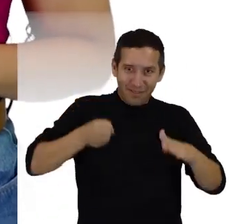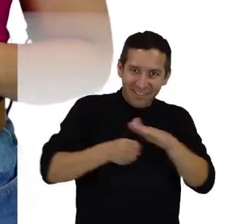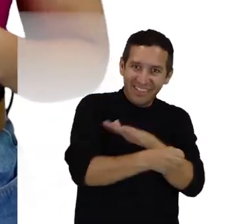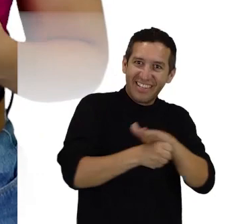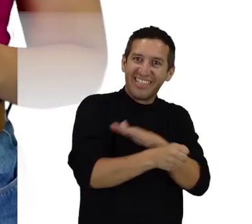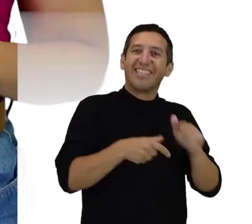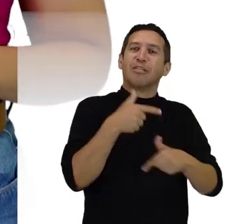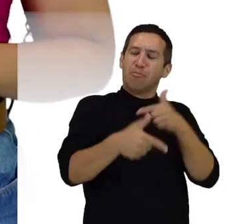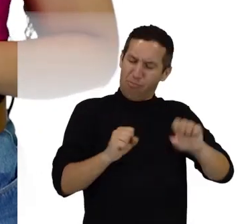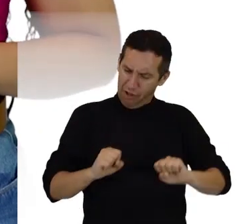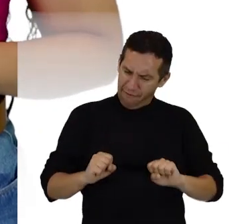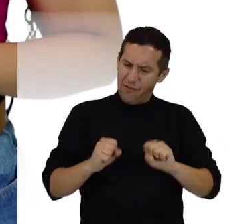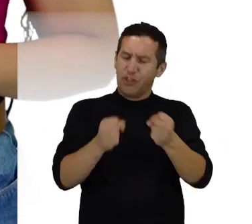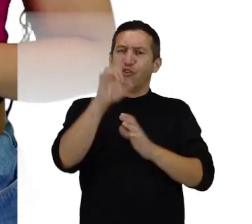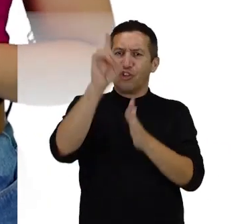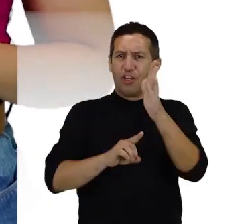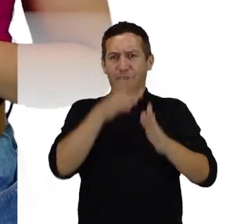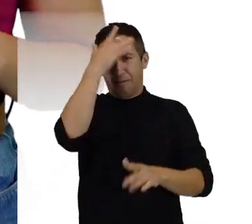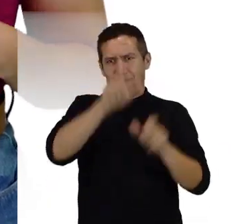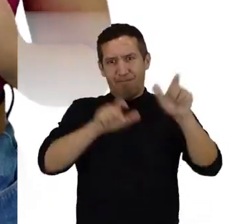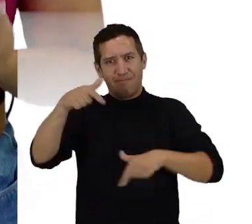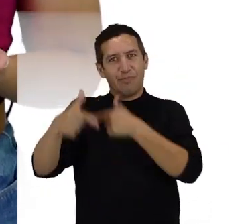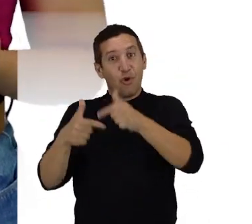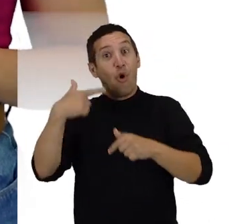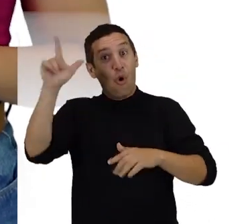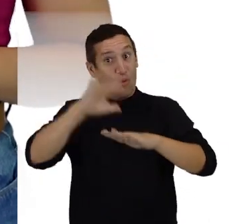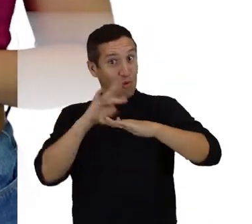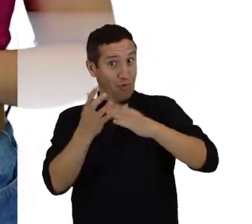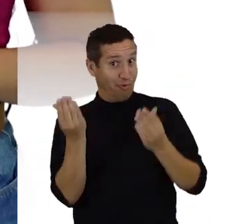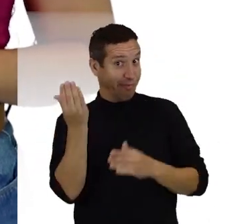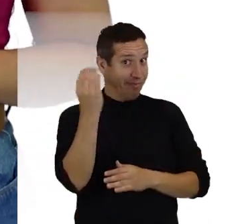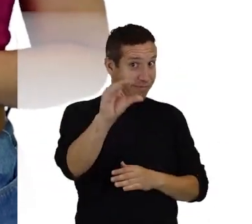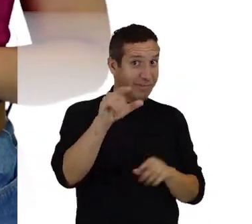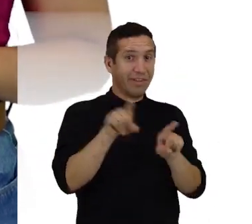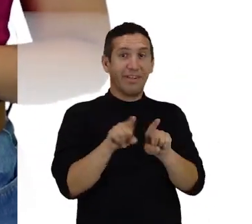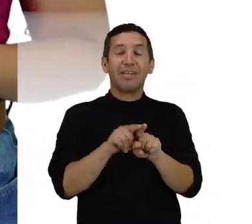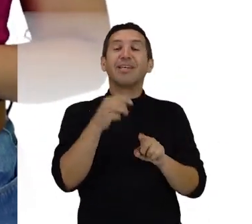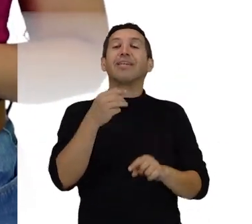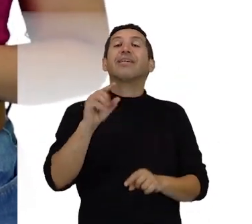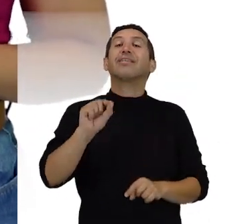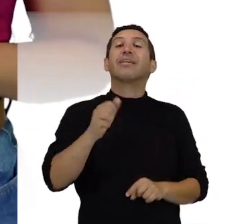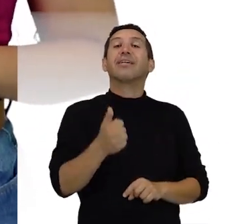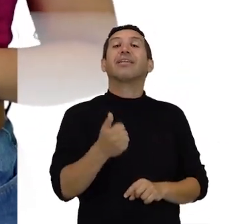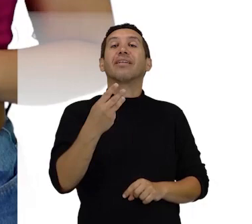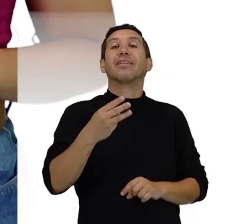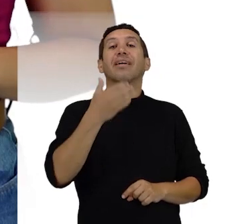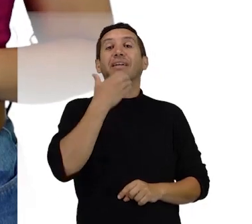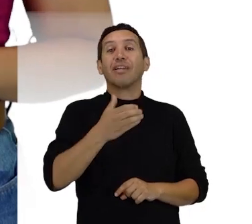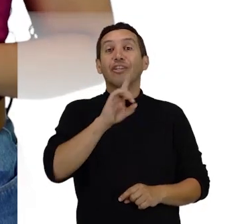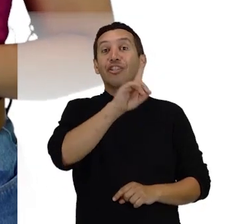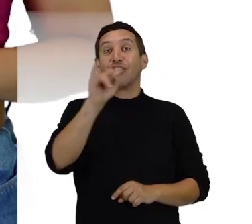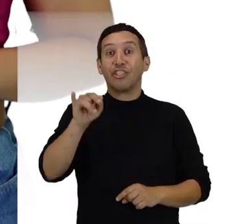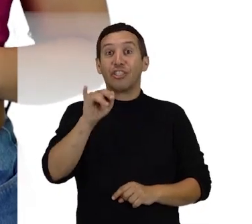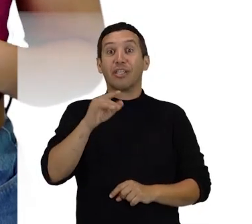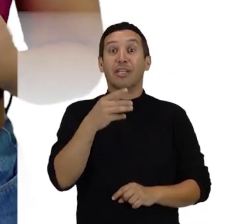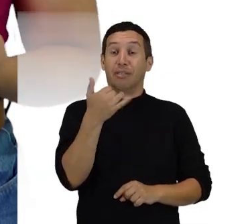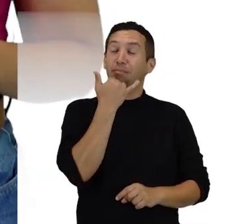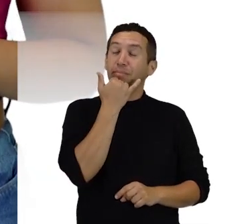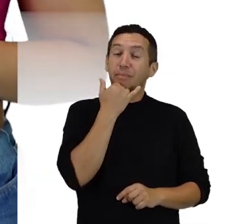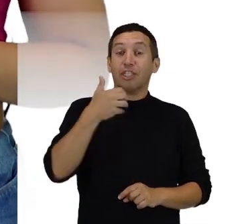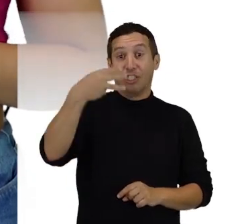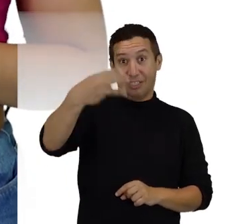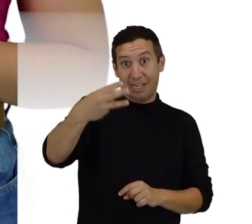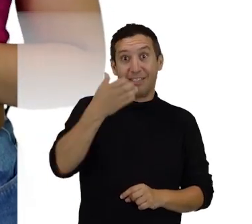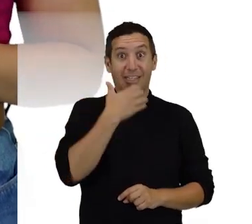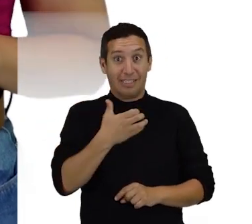defesa dos direitos dos trabalhadores e das trabalhadoras. Outro post de destaque celebra o dia 3 de dezembro, marcado como o Dia Internacional das